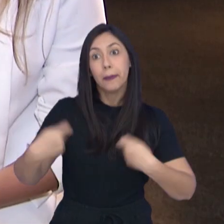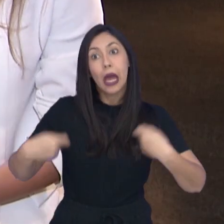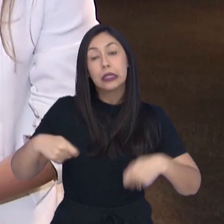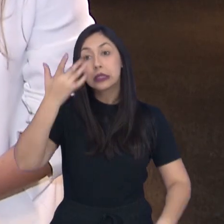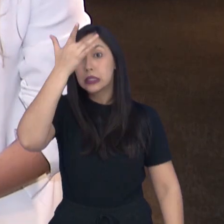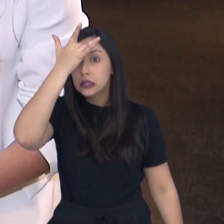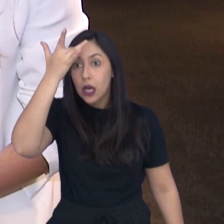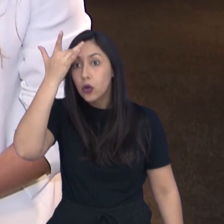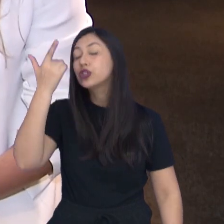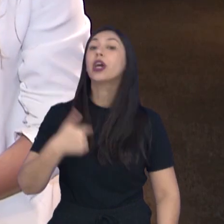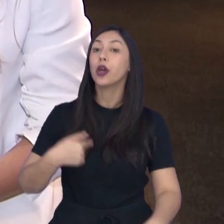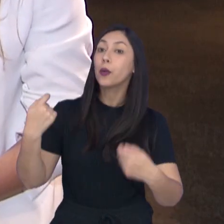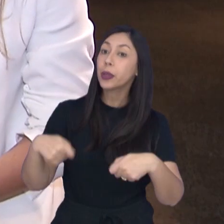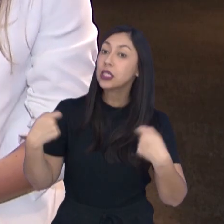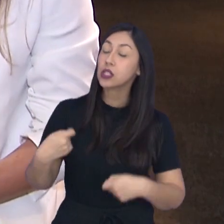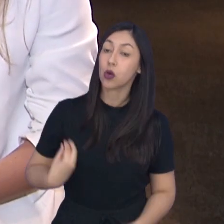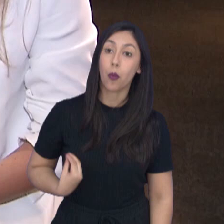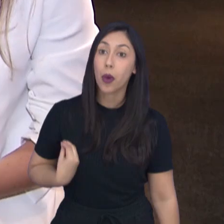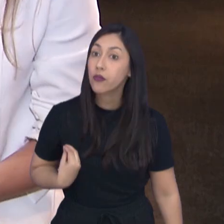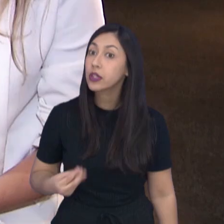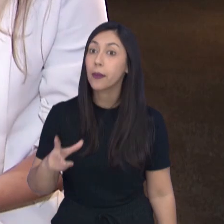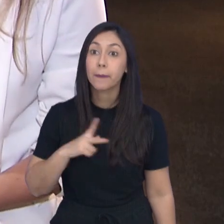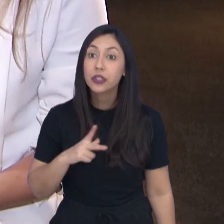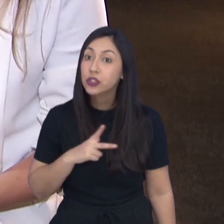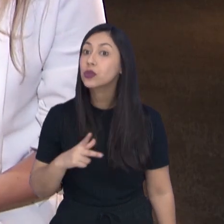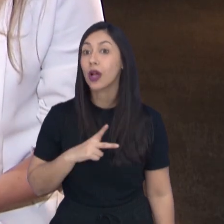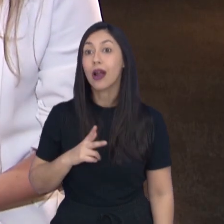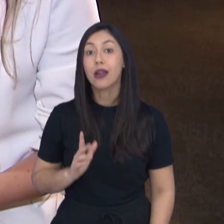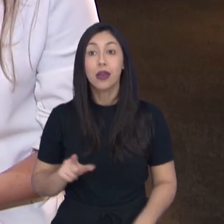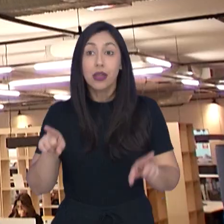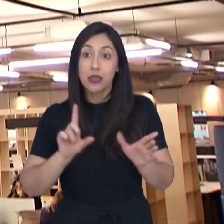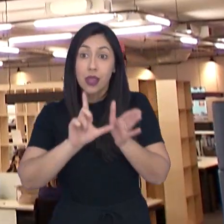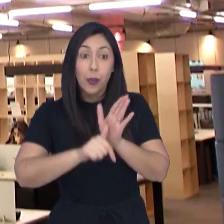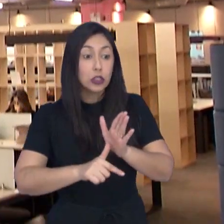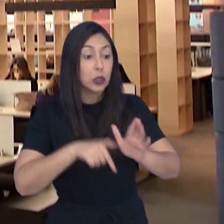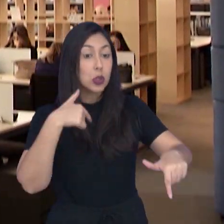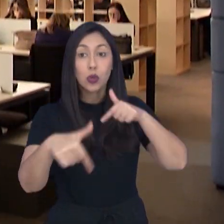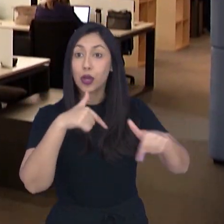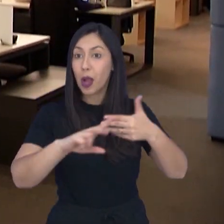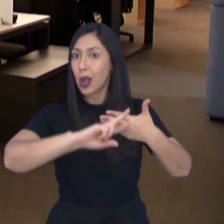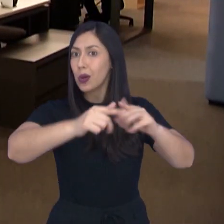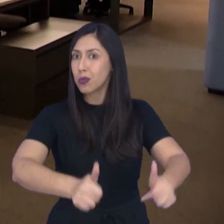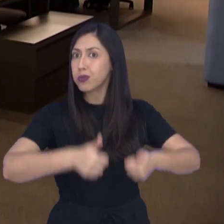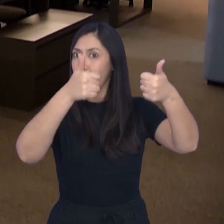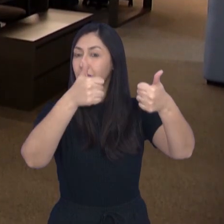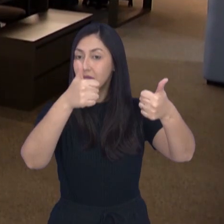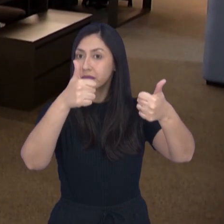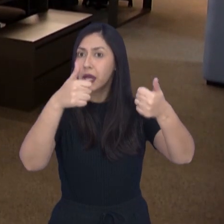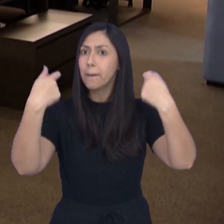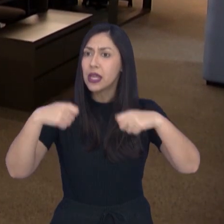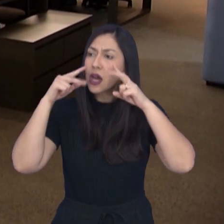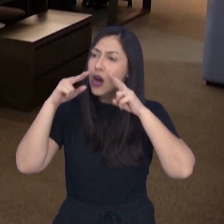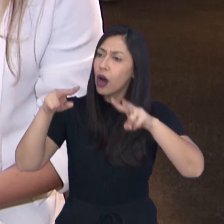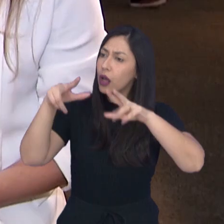eu preciso ser a Luísa fora daqui, eu preciso me sentir bem para que conseguir produzir. Eu acho que esse é o recado para as empresas, né? Olha para o indivíduo como um todo, olha o que faz